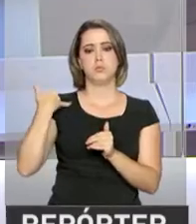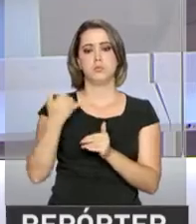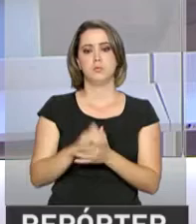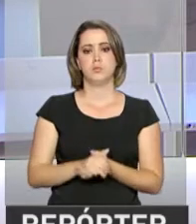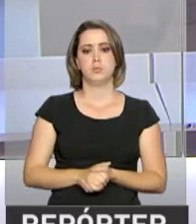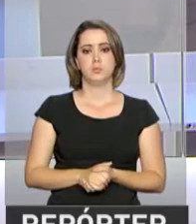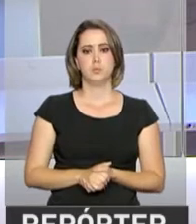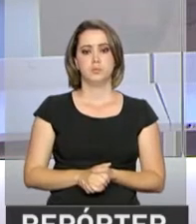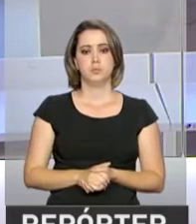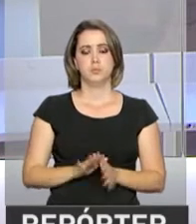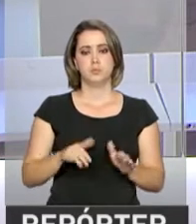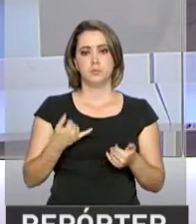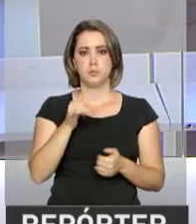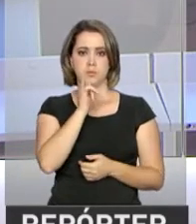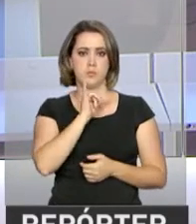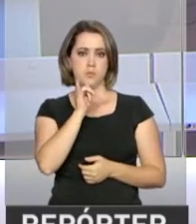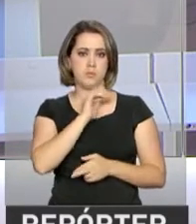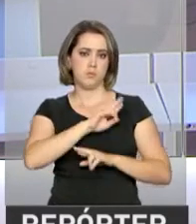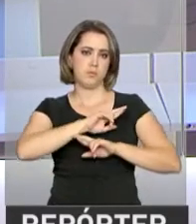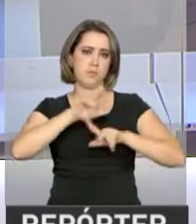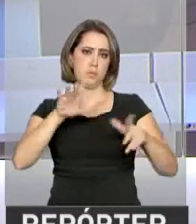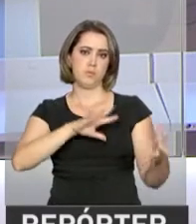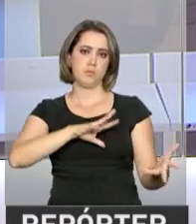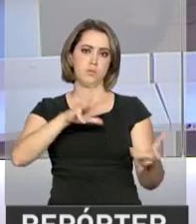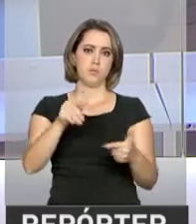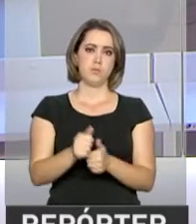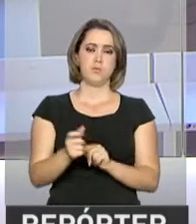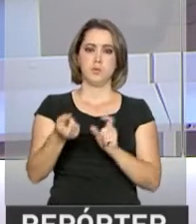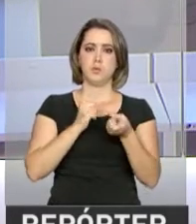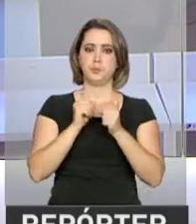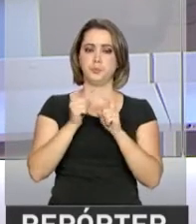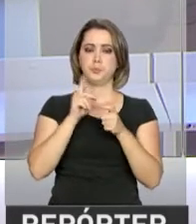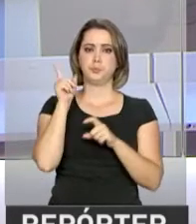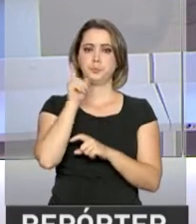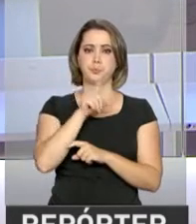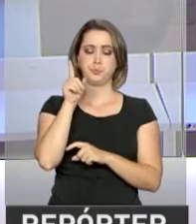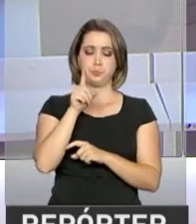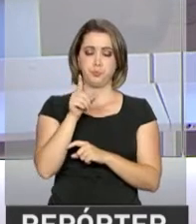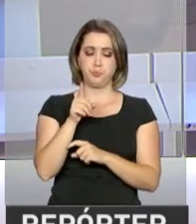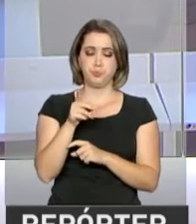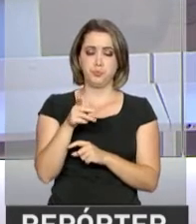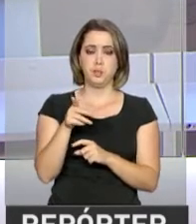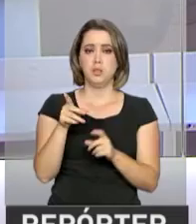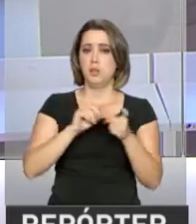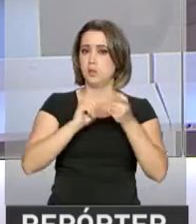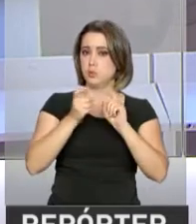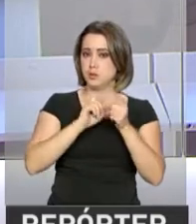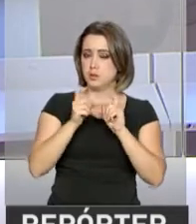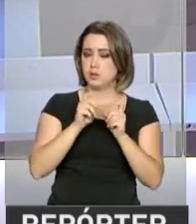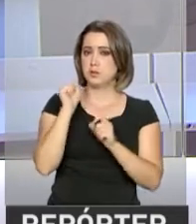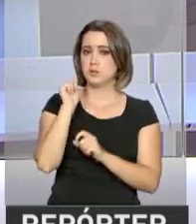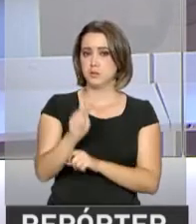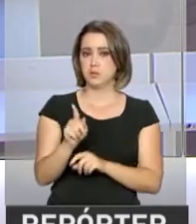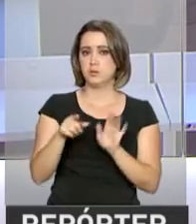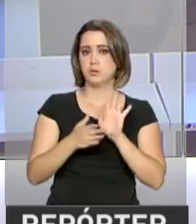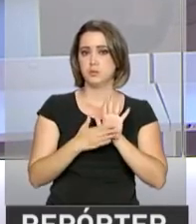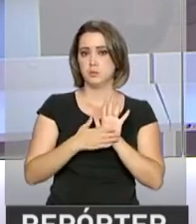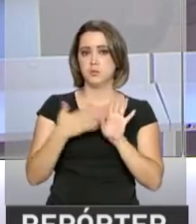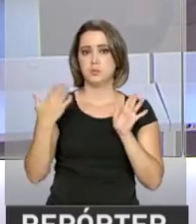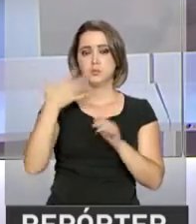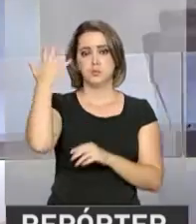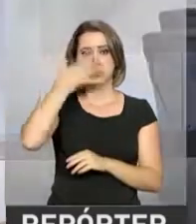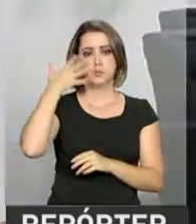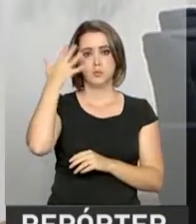e exemplos internacionais de gestão da previdência social foram apresentados durante seminário em brasília